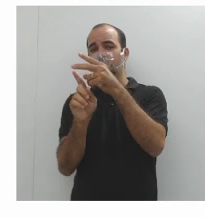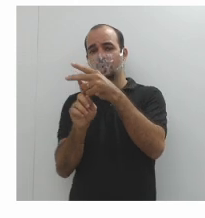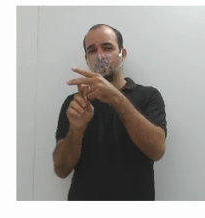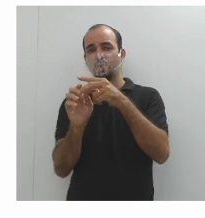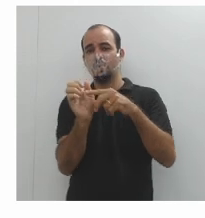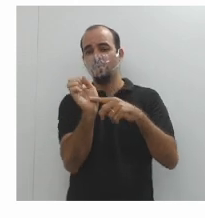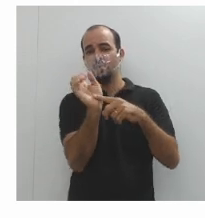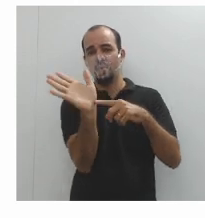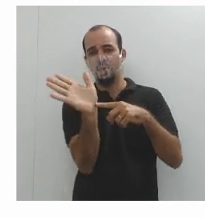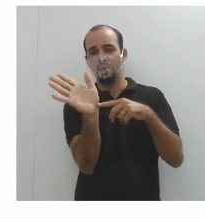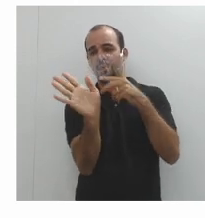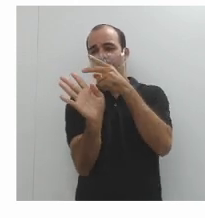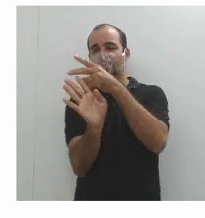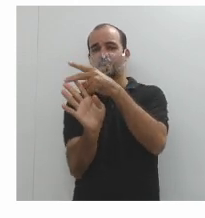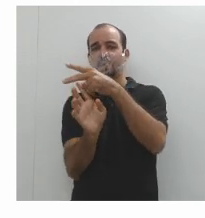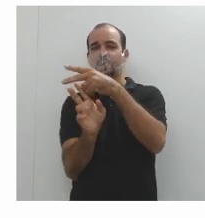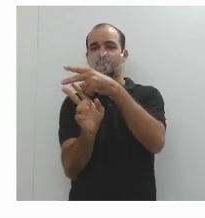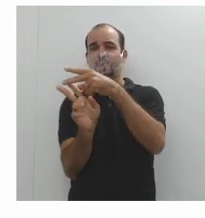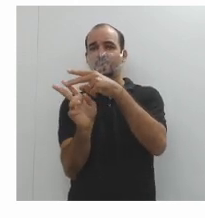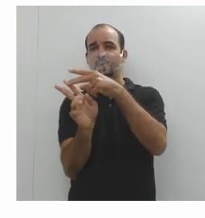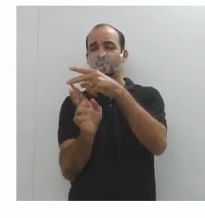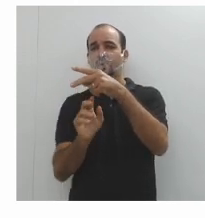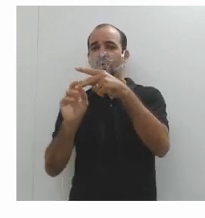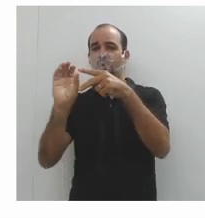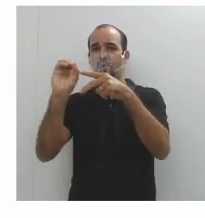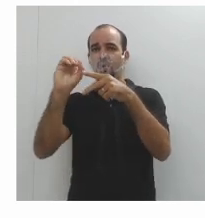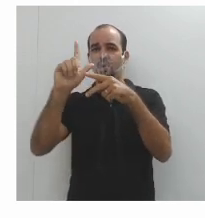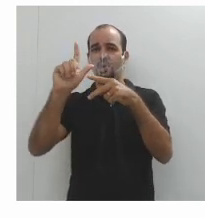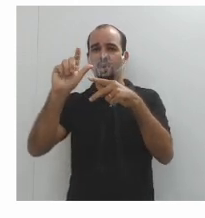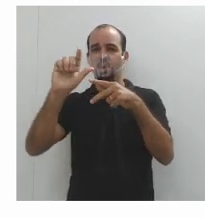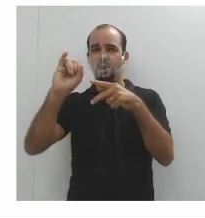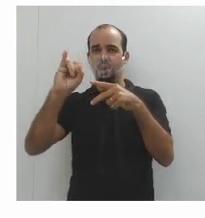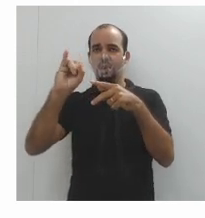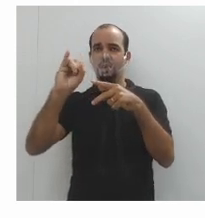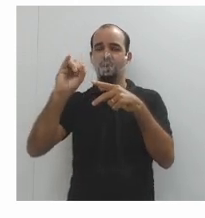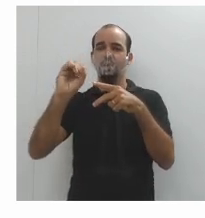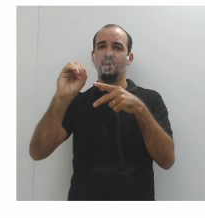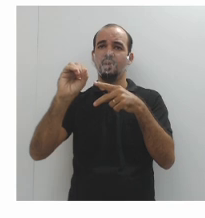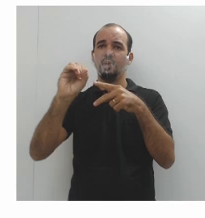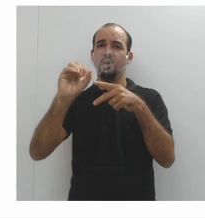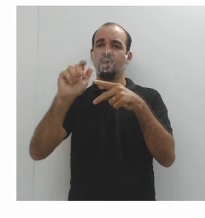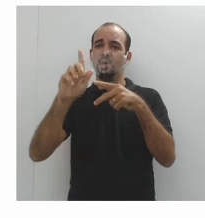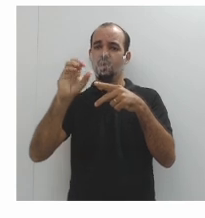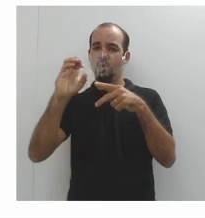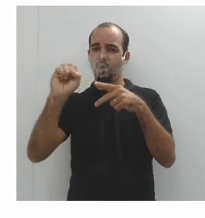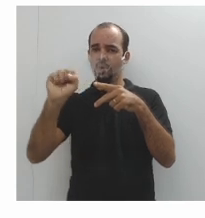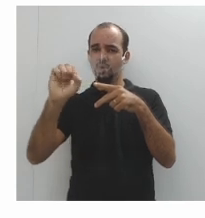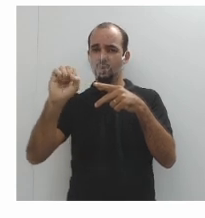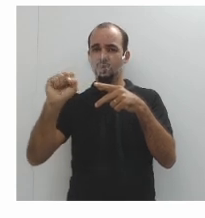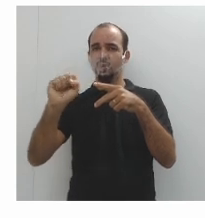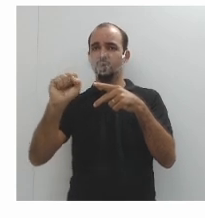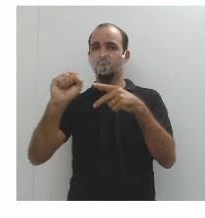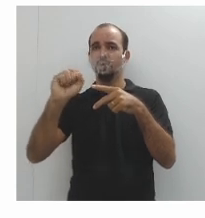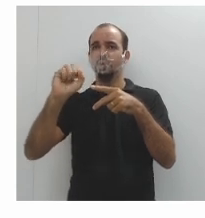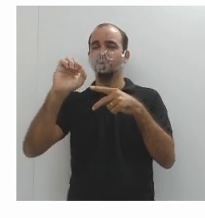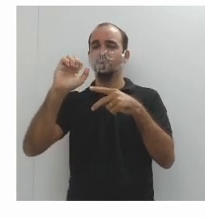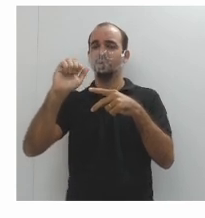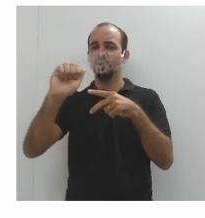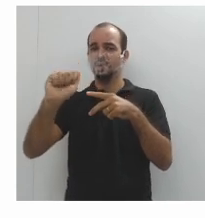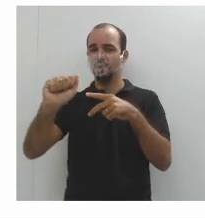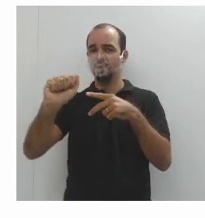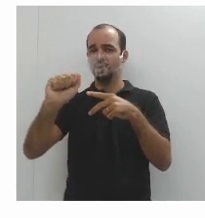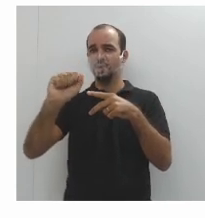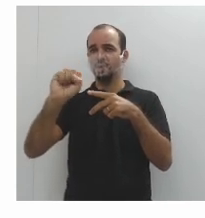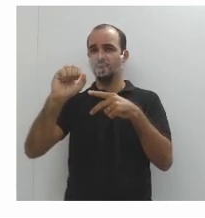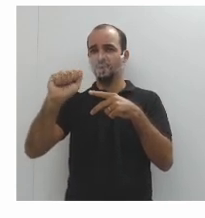oligosacarídeos, que eu formo disacarídeo e tri, ou polissacarídeos.